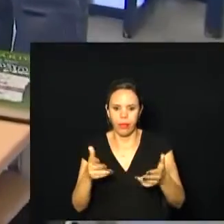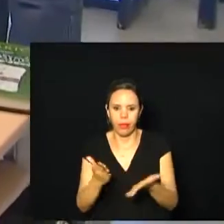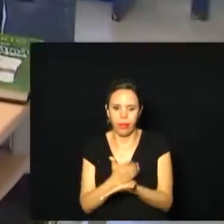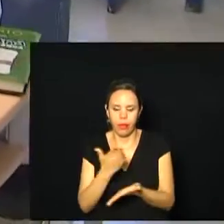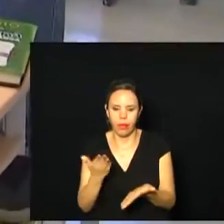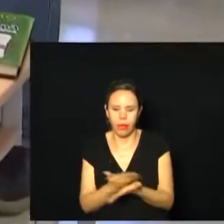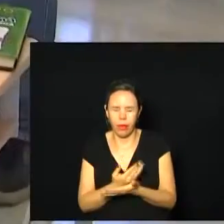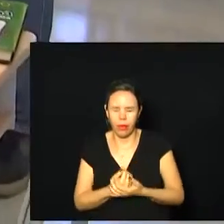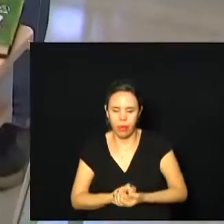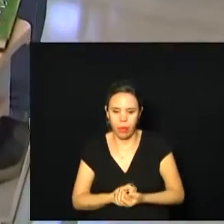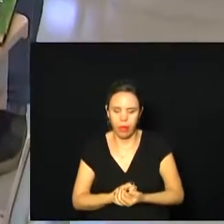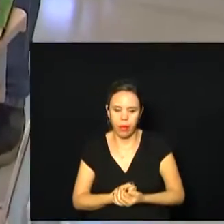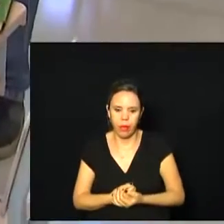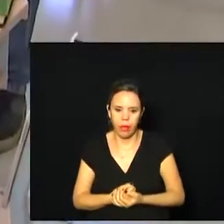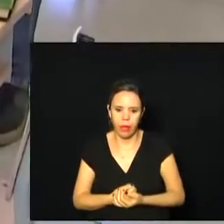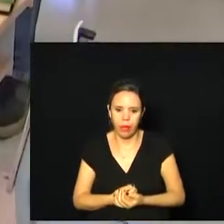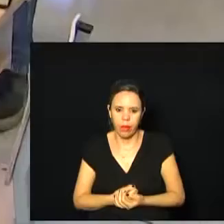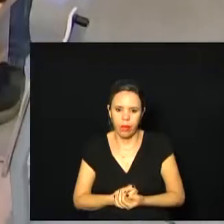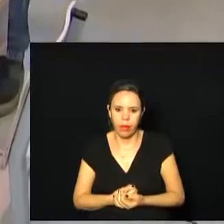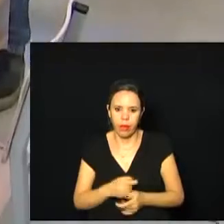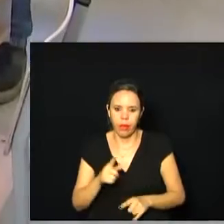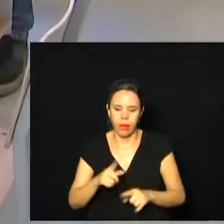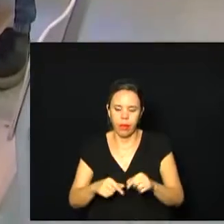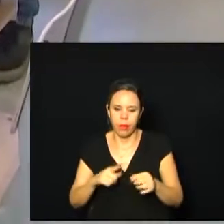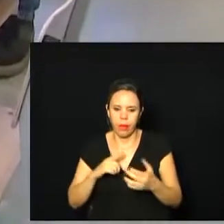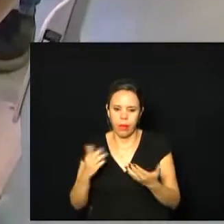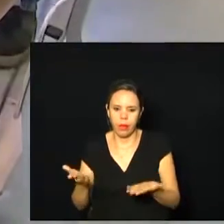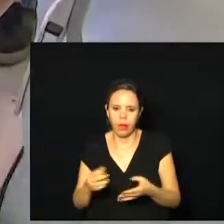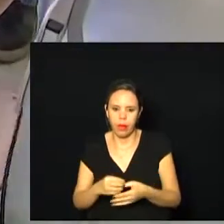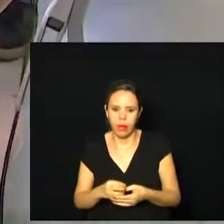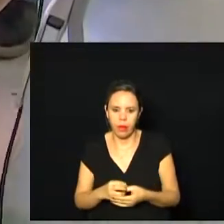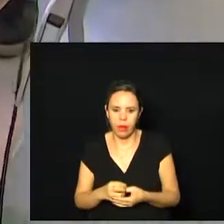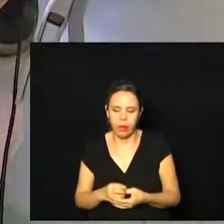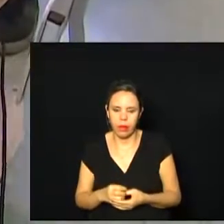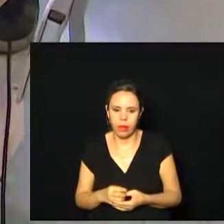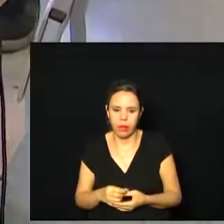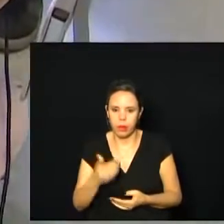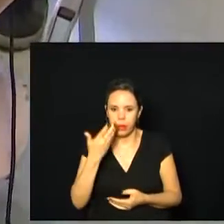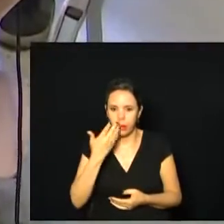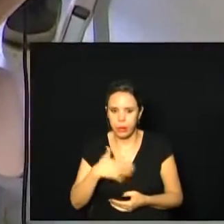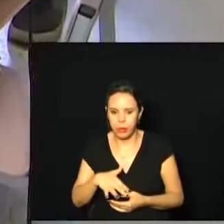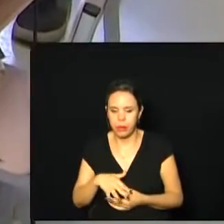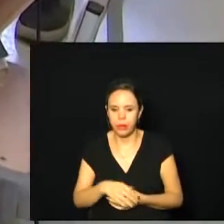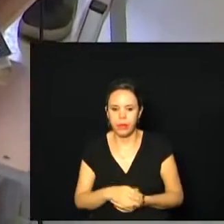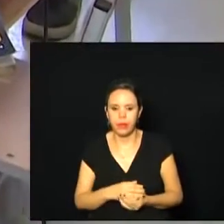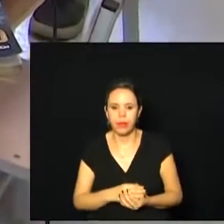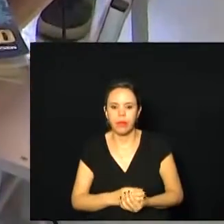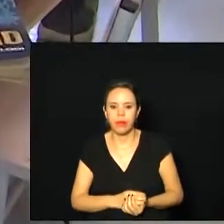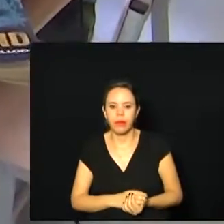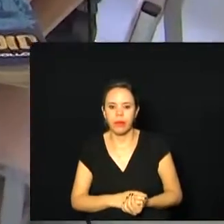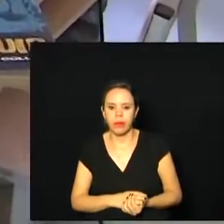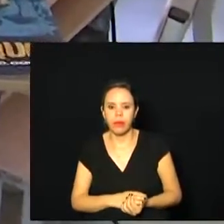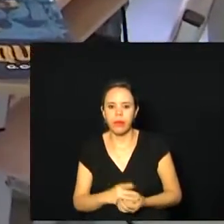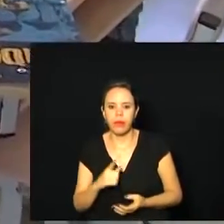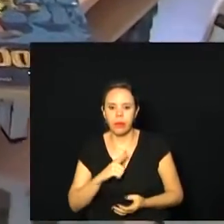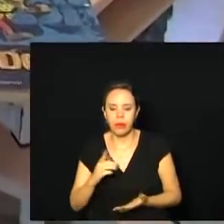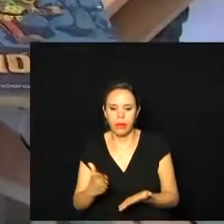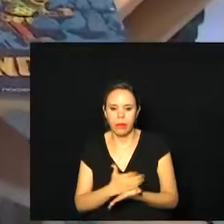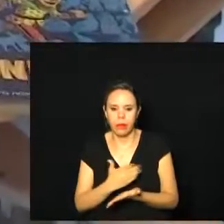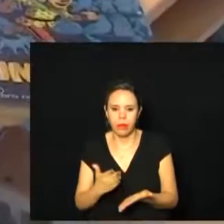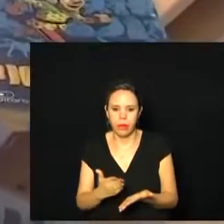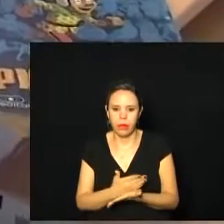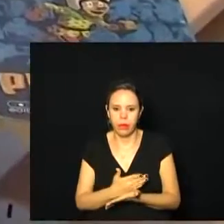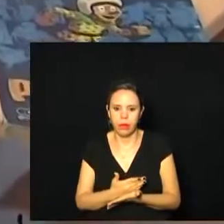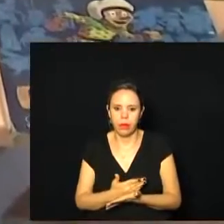livros, né? Uma pequena amostra dos materiais que nós temos aqui, né? Infantis e infanto-juvenis. Temos livros